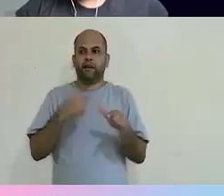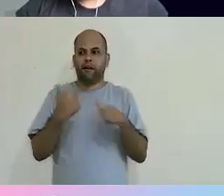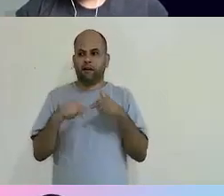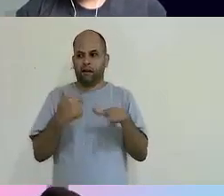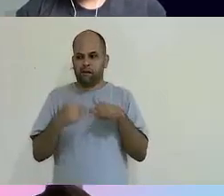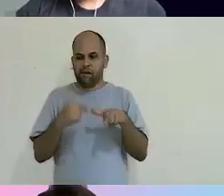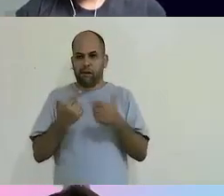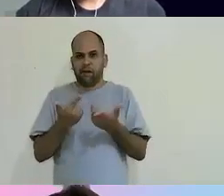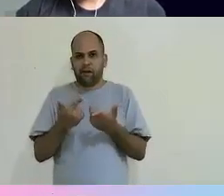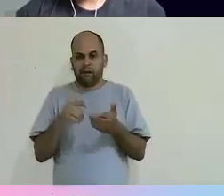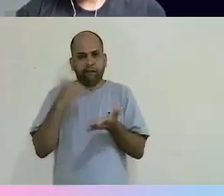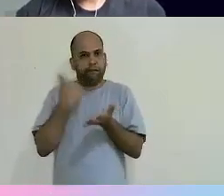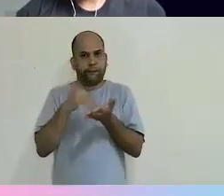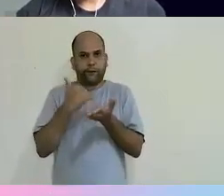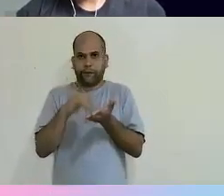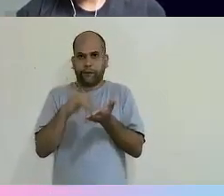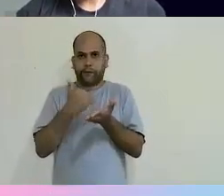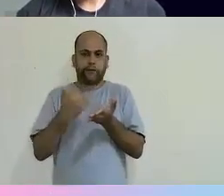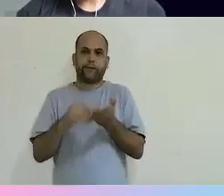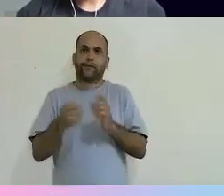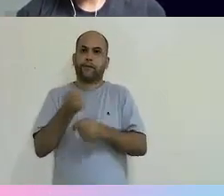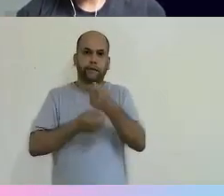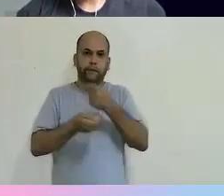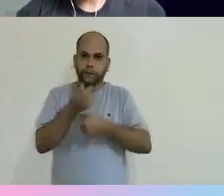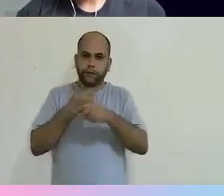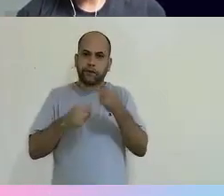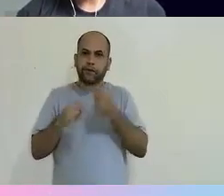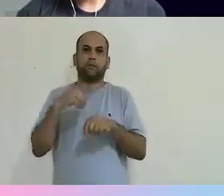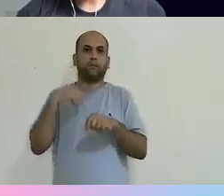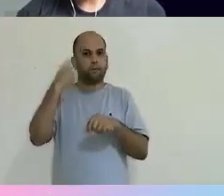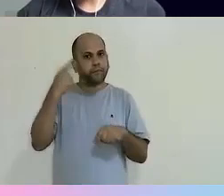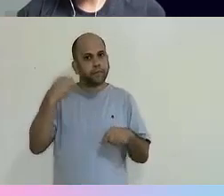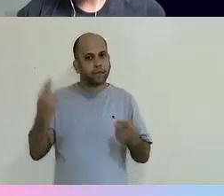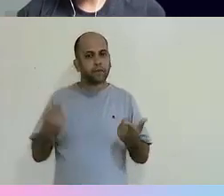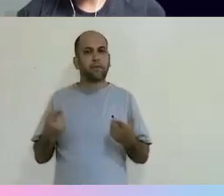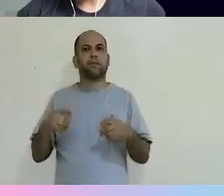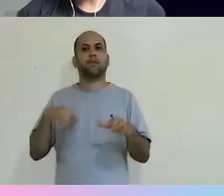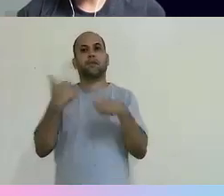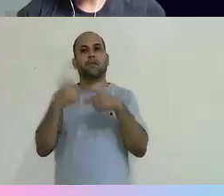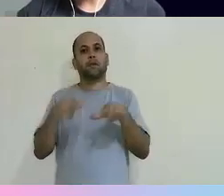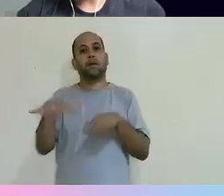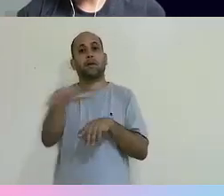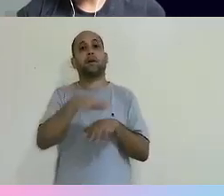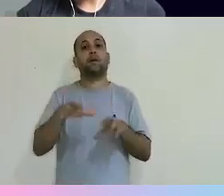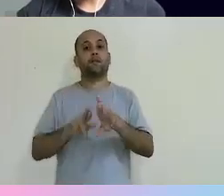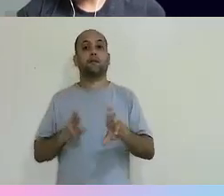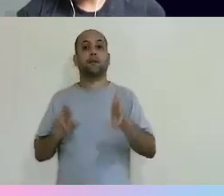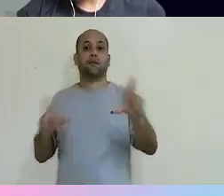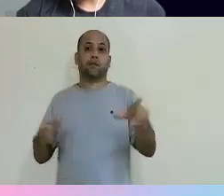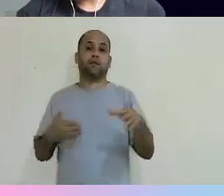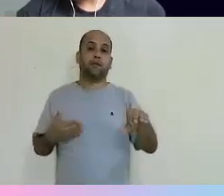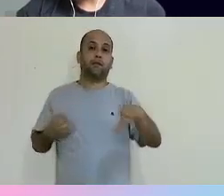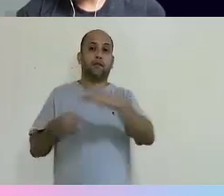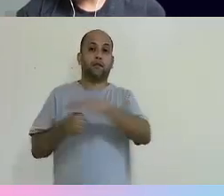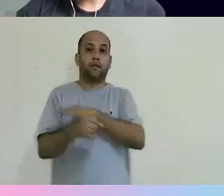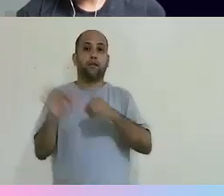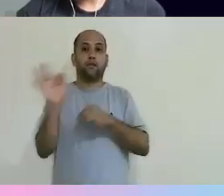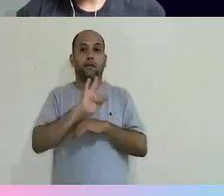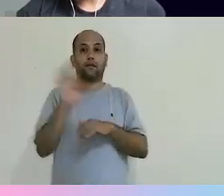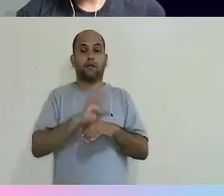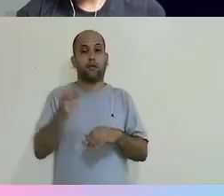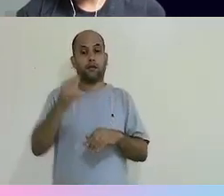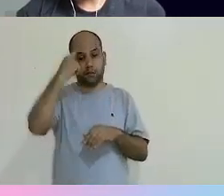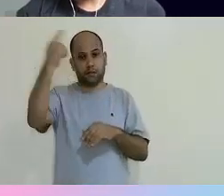num escritório de advocacia, por exemplo, posso trabalhar num ramo muito diferente do que vocês entraram na faculdade